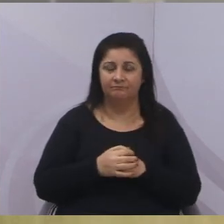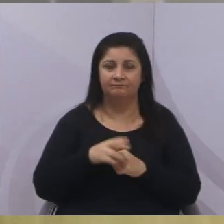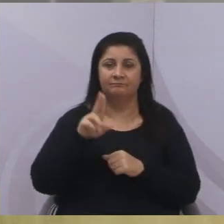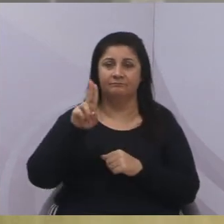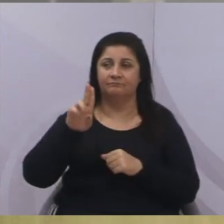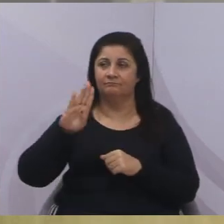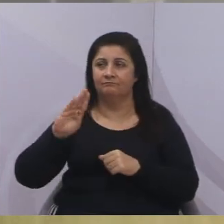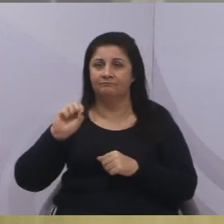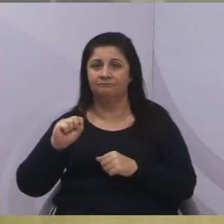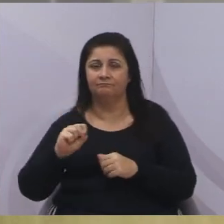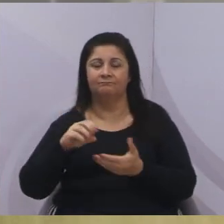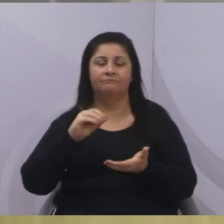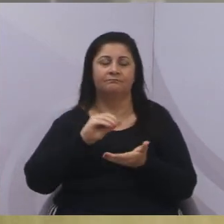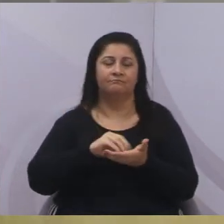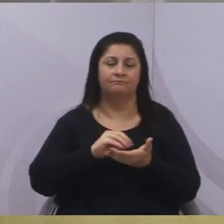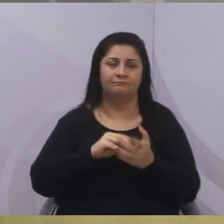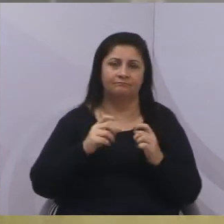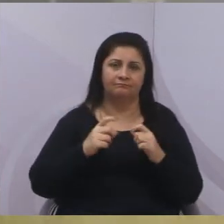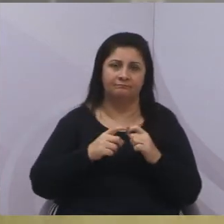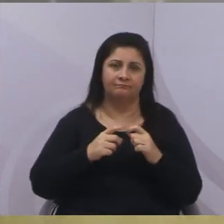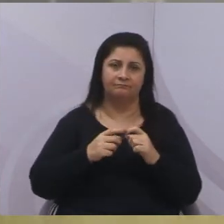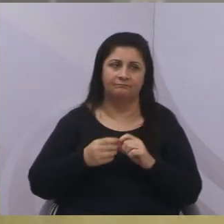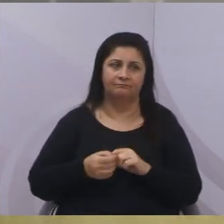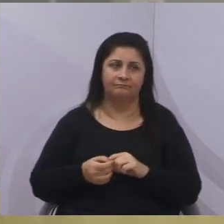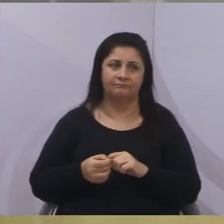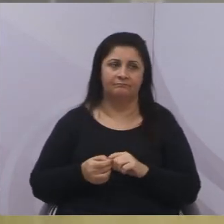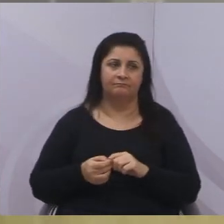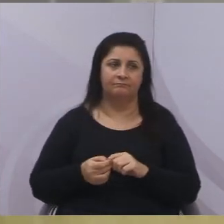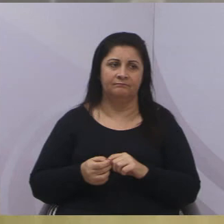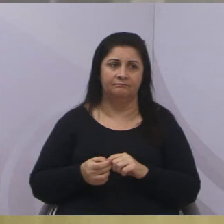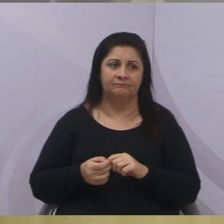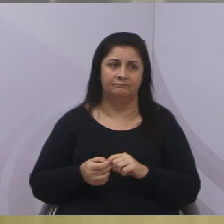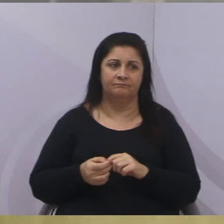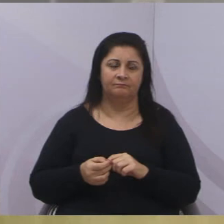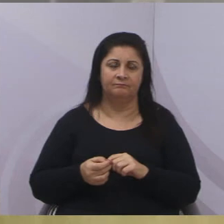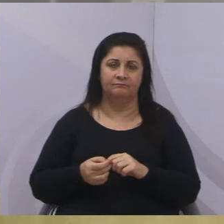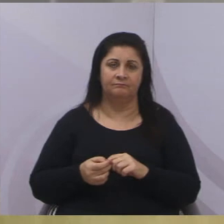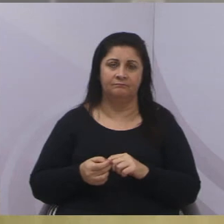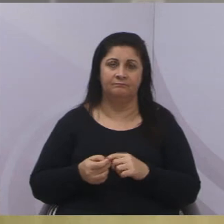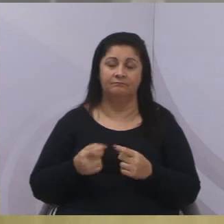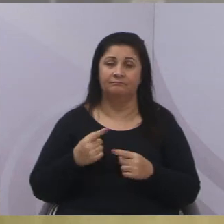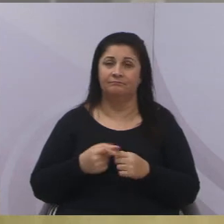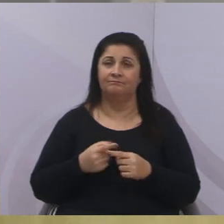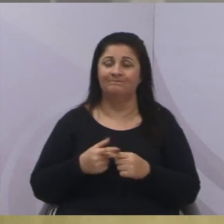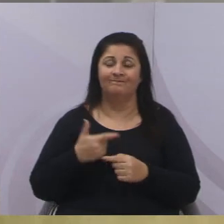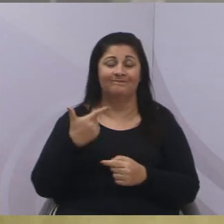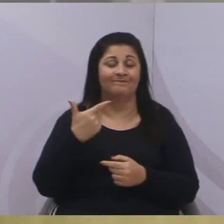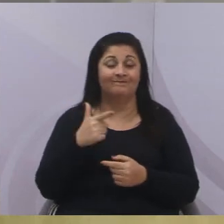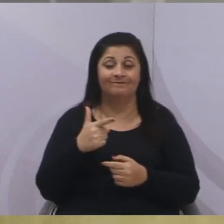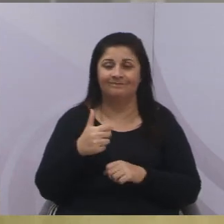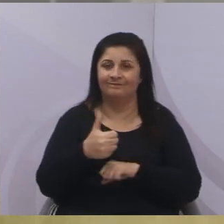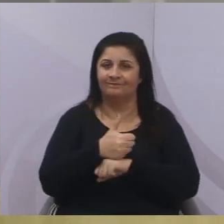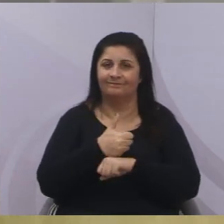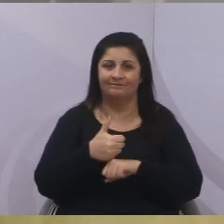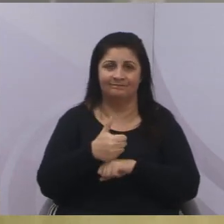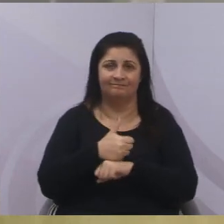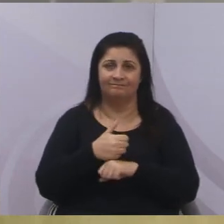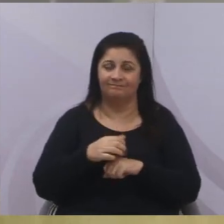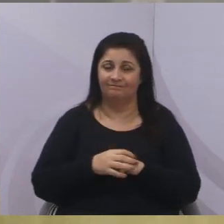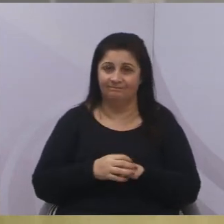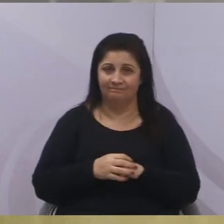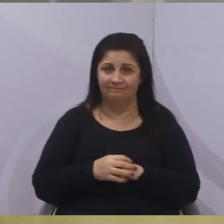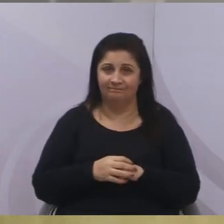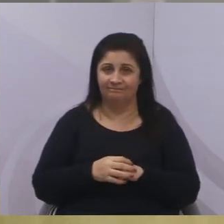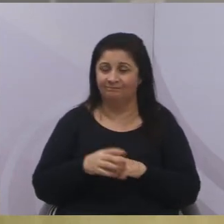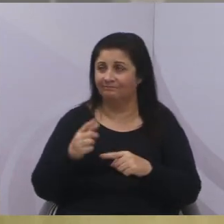gestante, porque além desse agravante da ausência do profissional que não vem por parte do programa